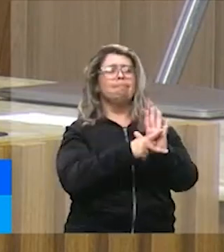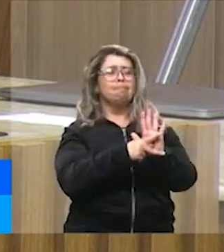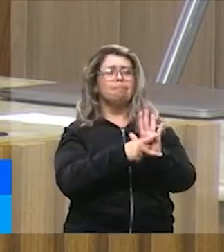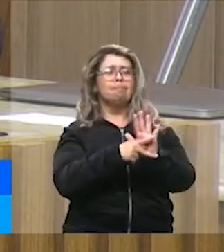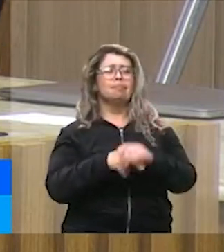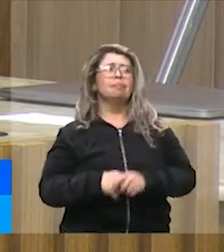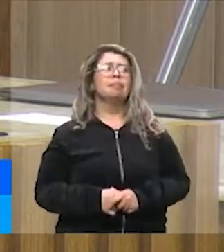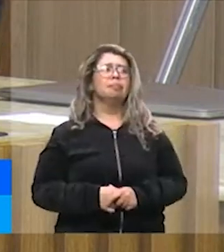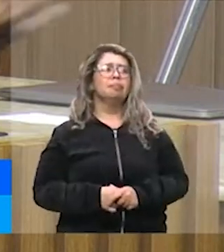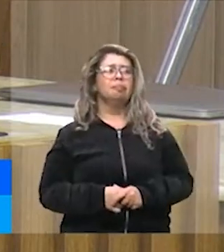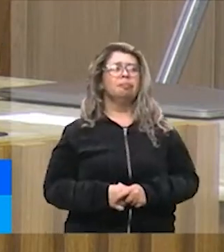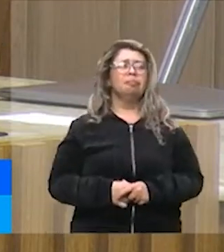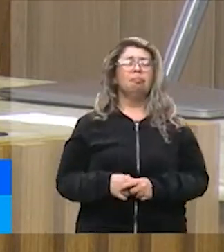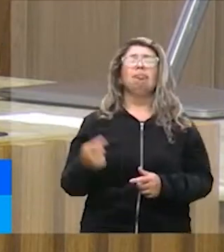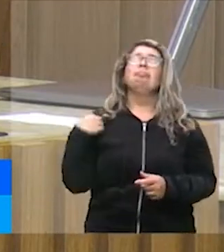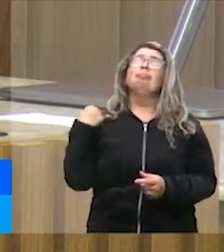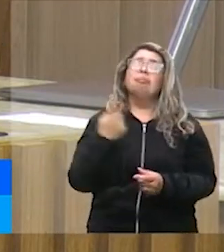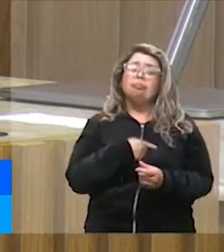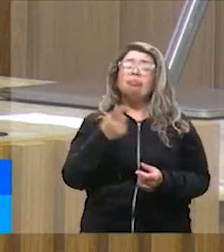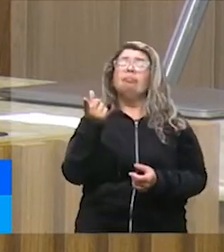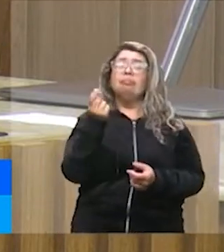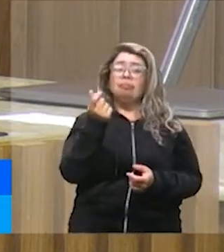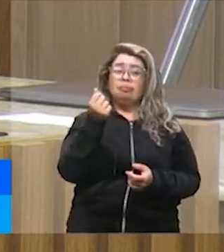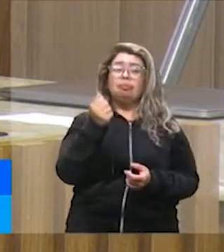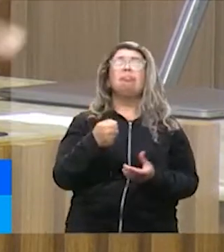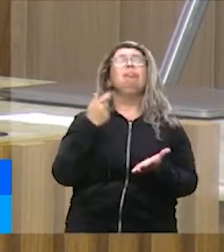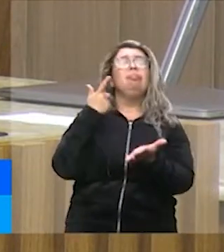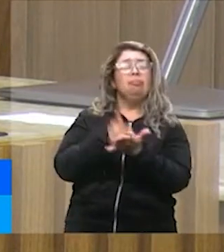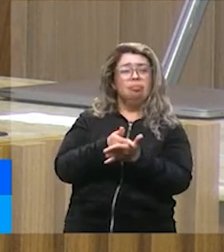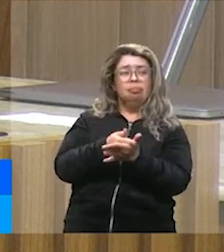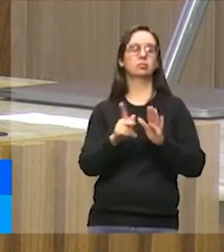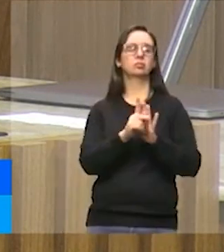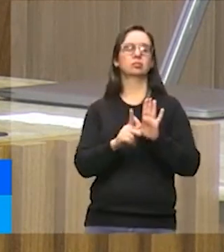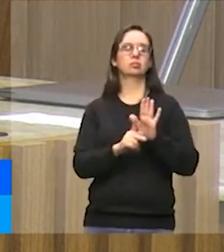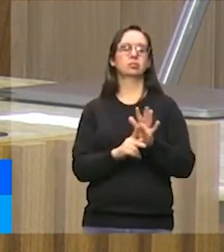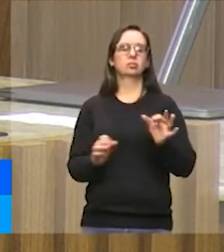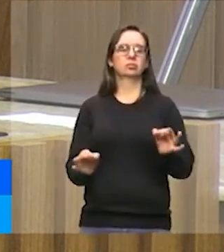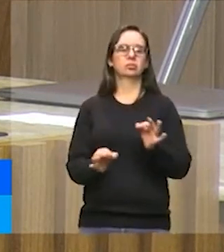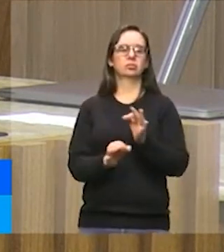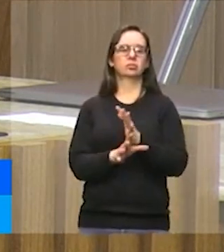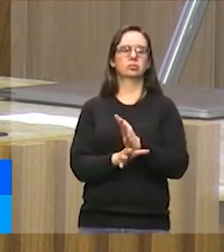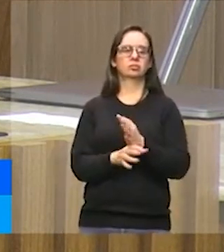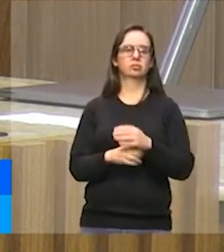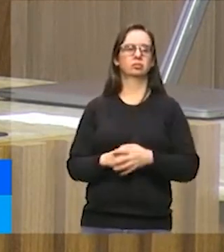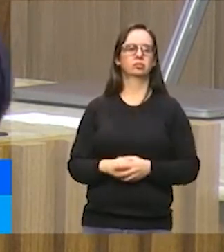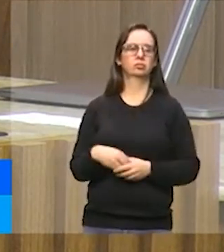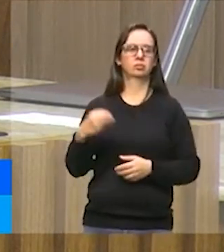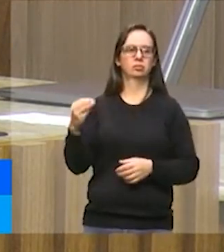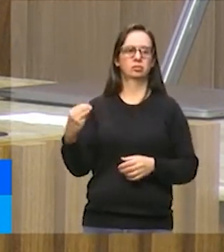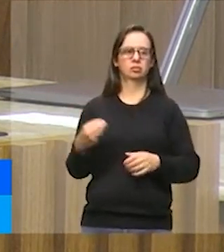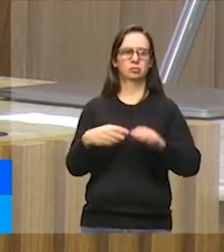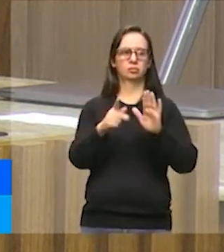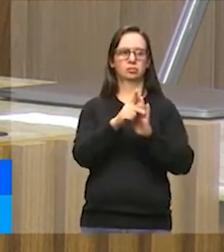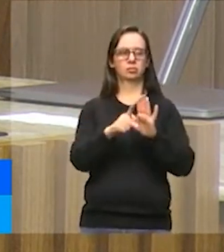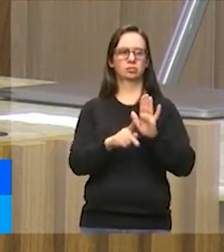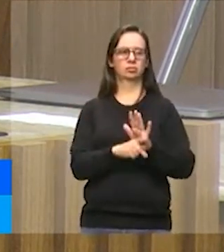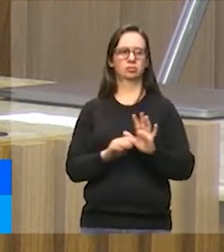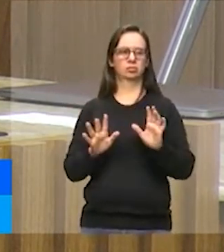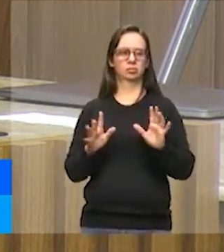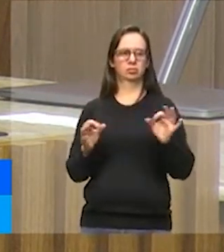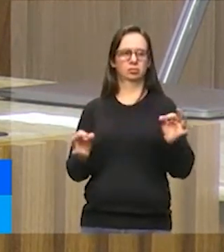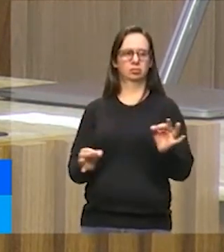a bairros rurais Nivaldo da pedalada anunciou seu voto favorável quando que eu vou ter um projeto na minha mão que vai estar